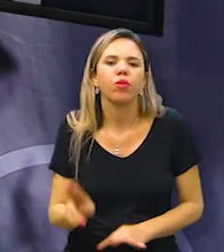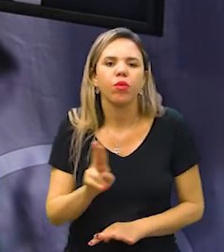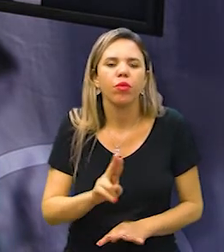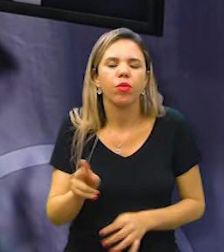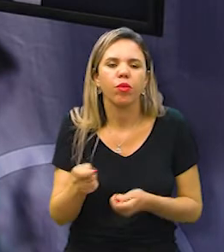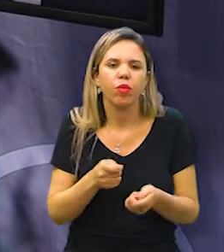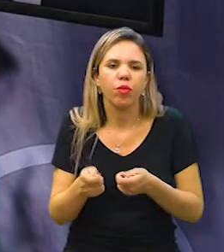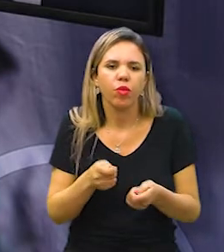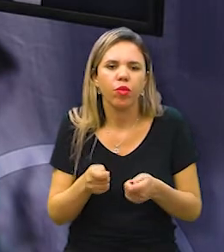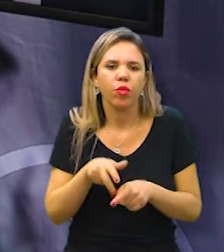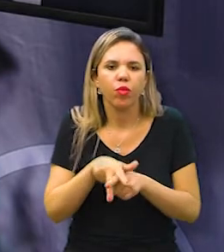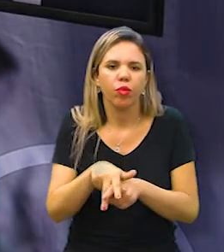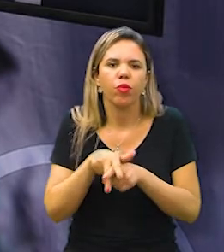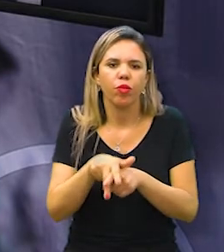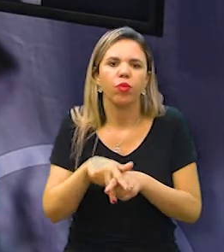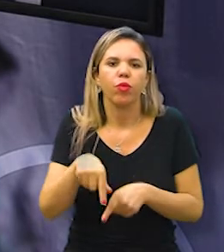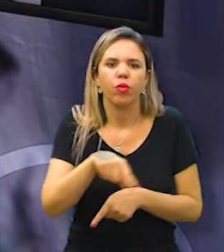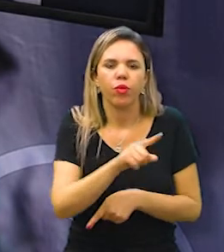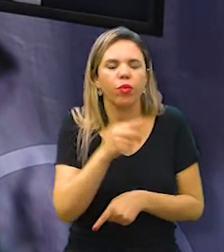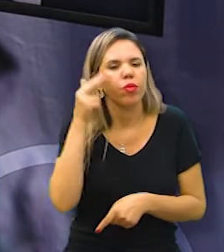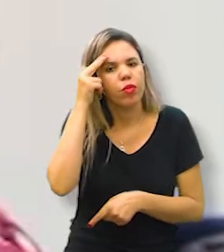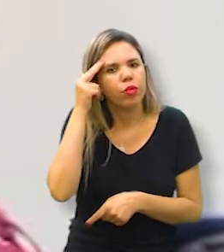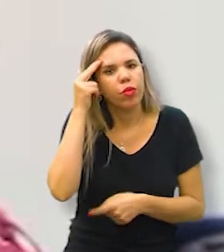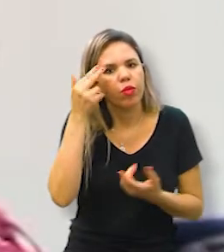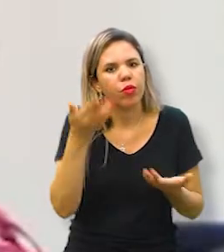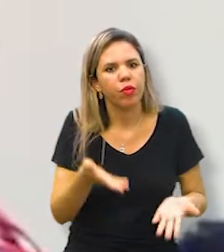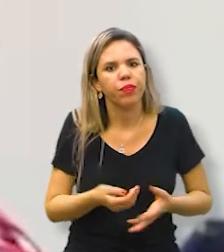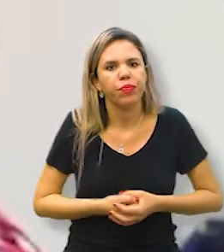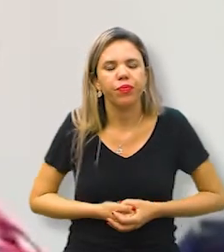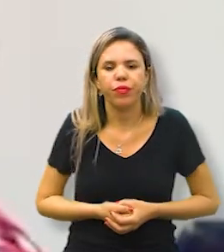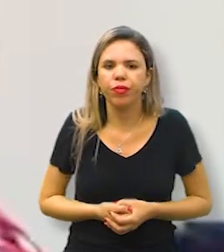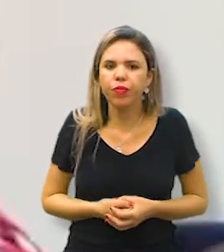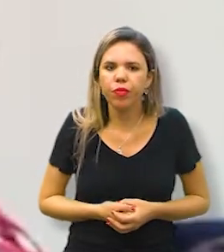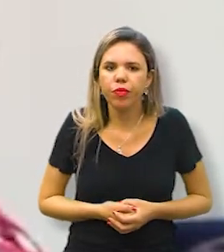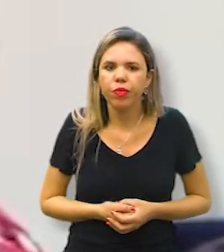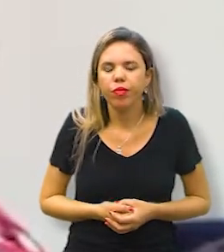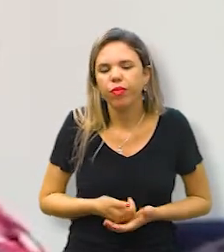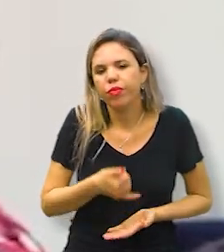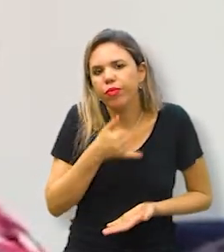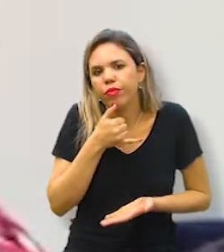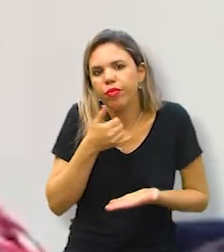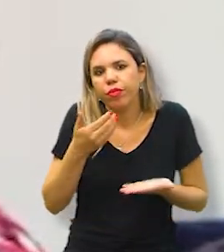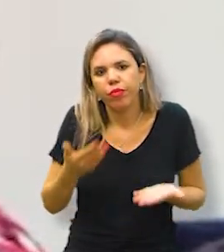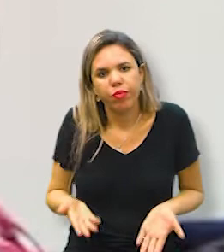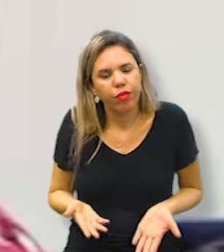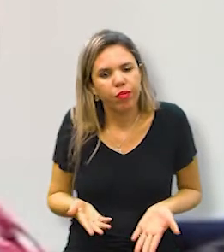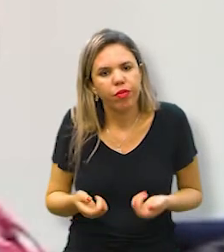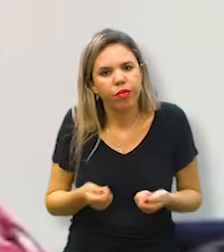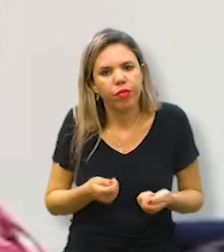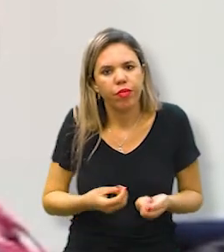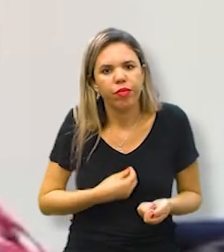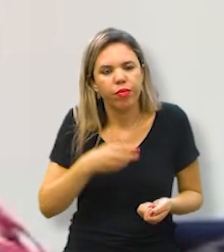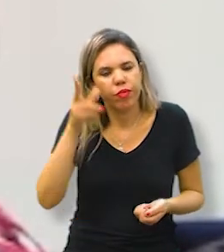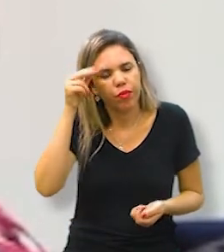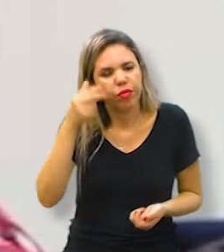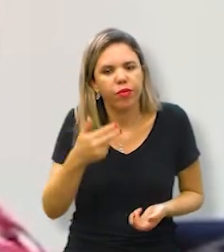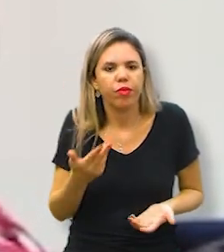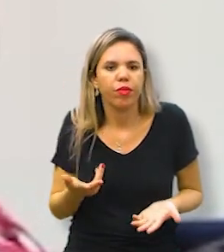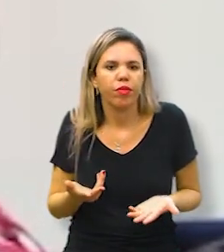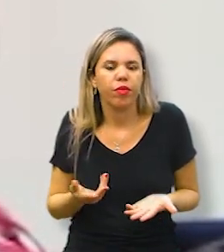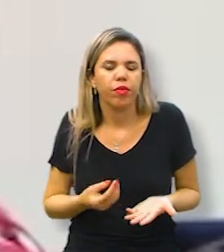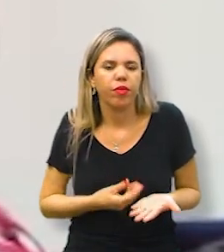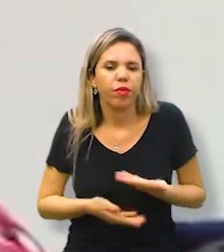com o cavalo. Eu fui lá sonhando com isso, né? Mas, infelizmente, a lida com o cavalo é um lugar